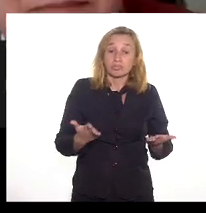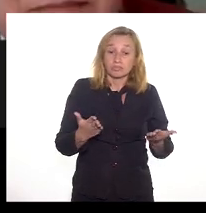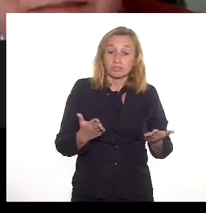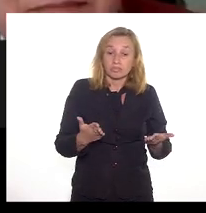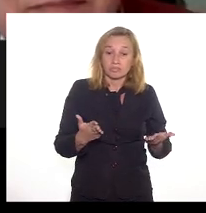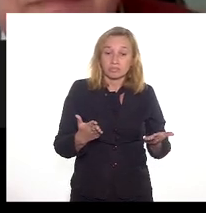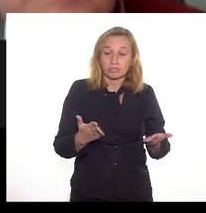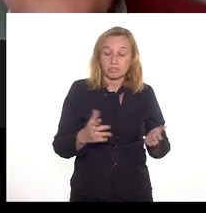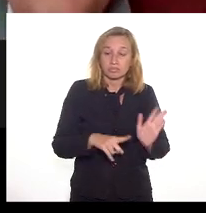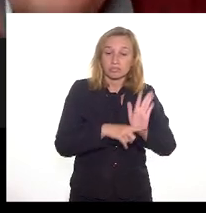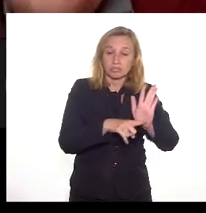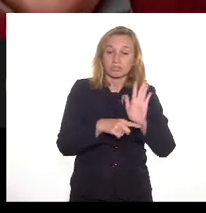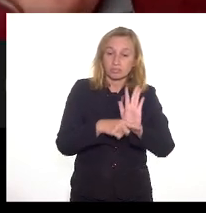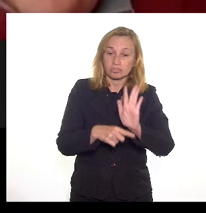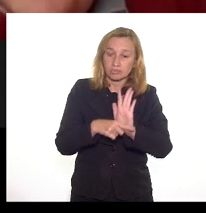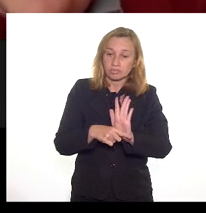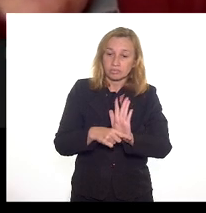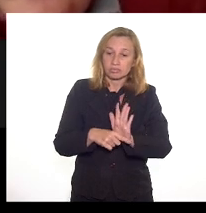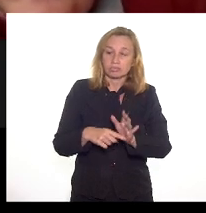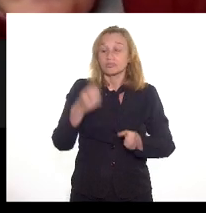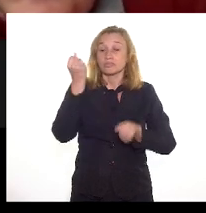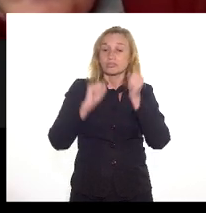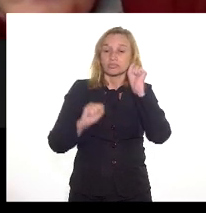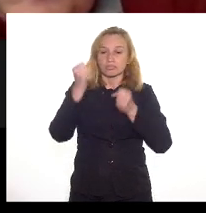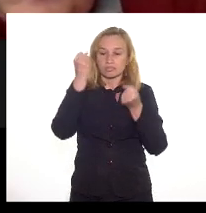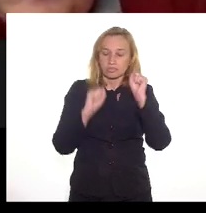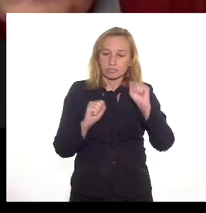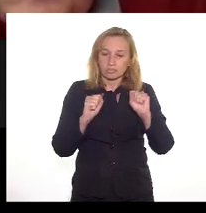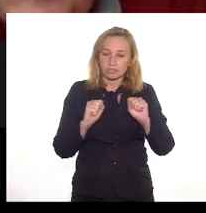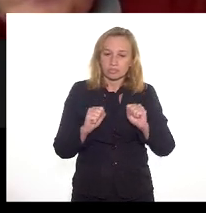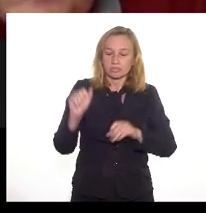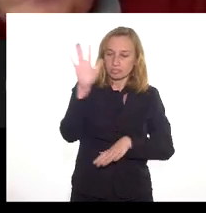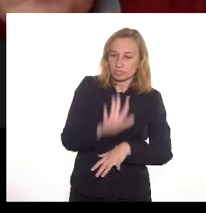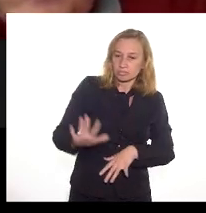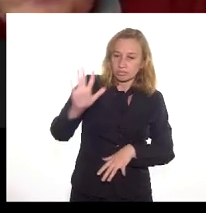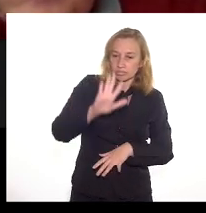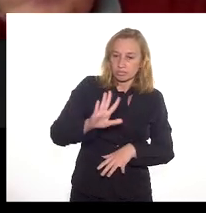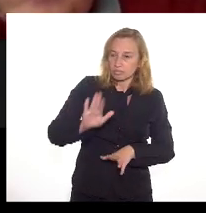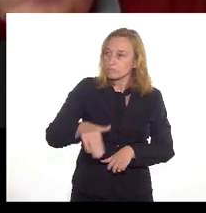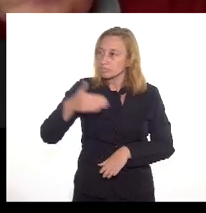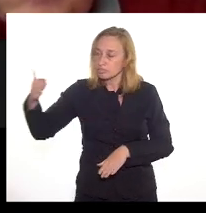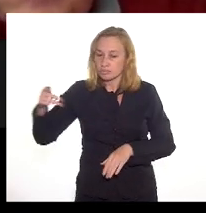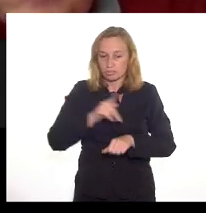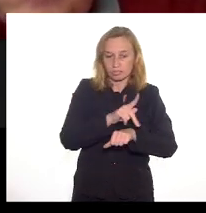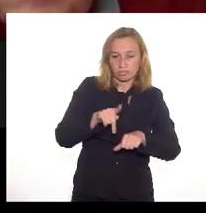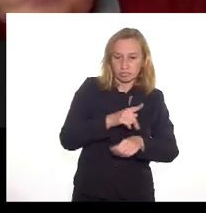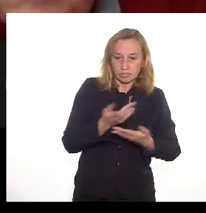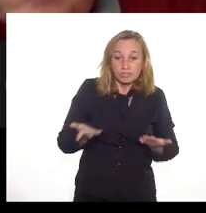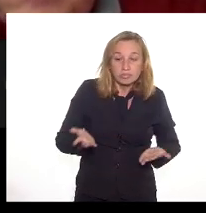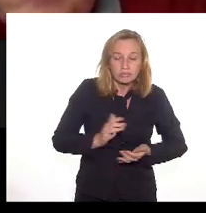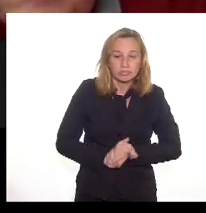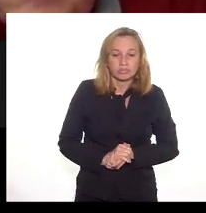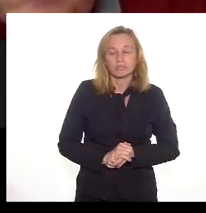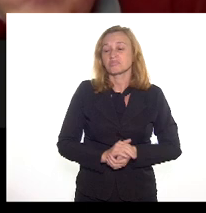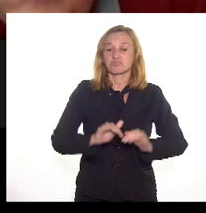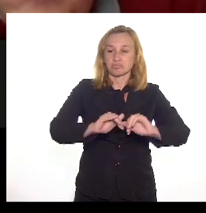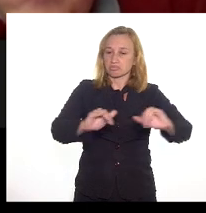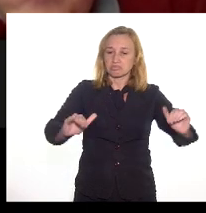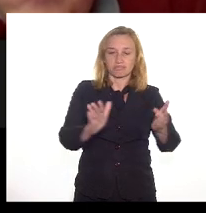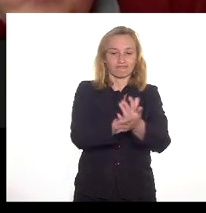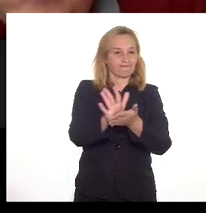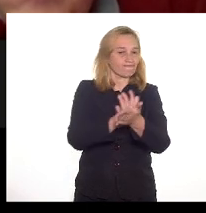dessas plataformas da indústria internacional ou da indústria nacional? Não tá separado